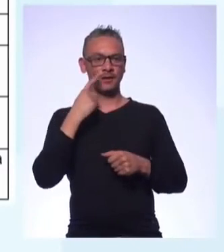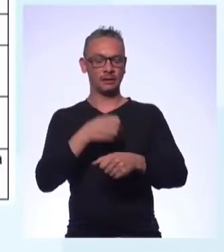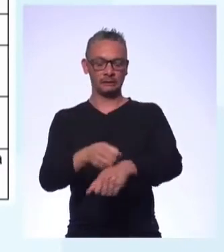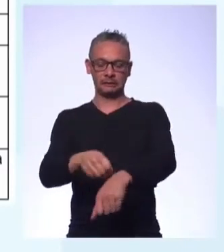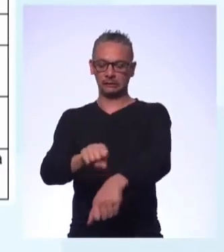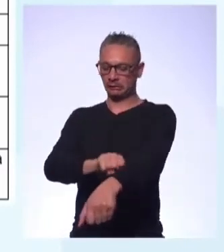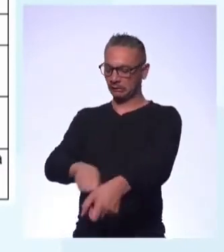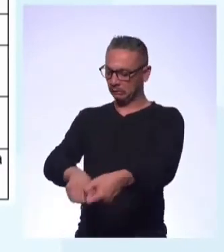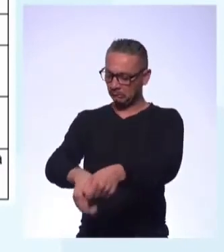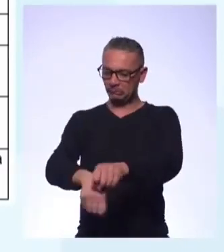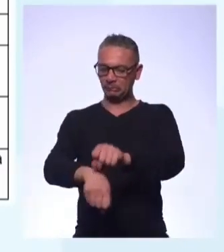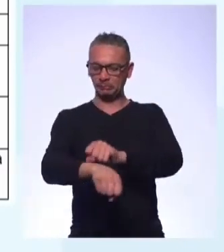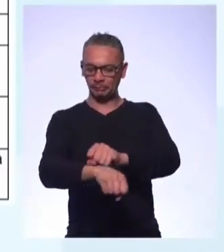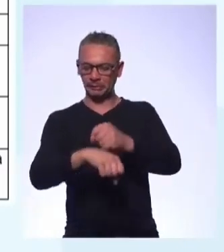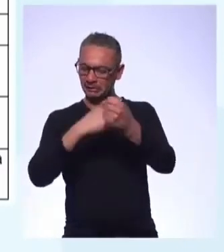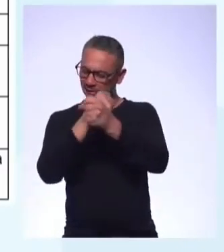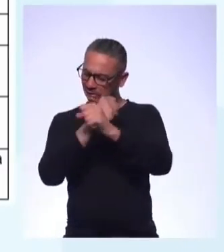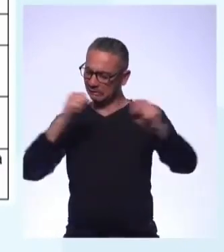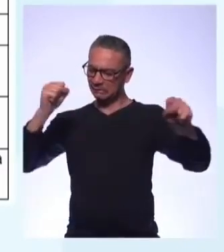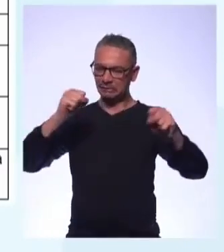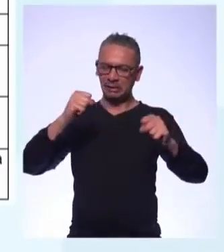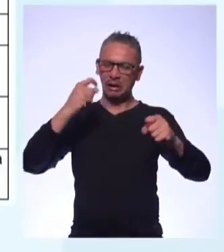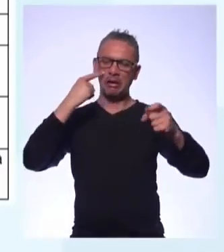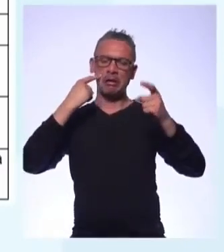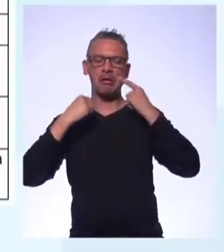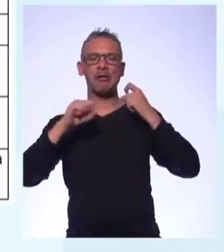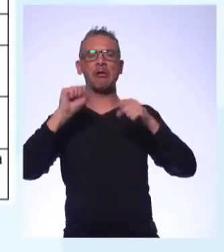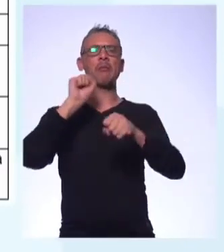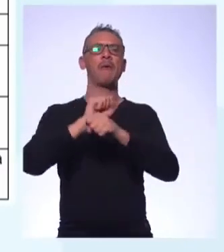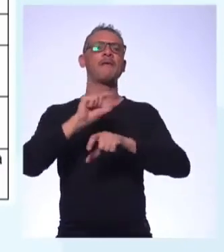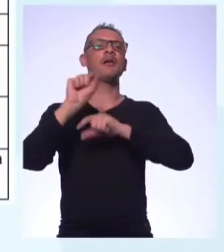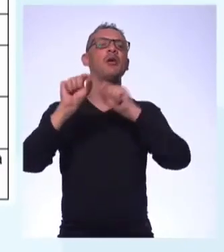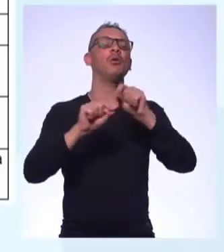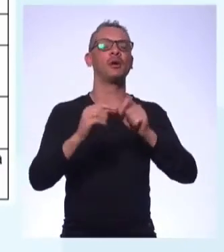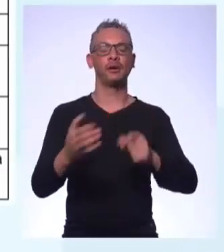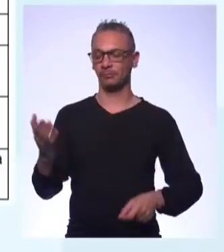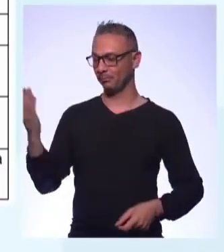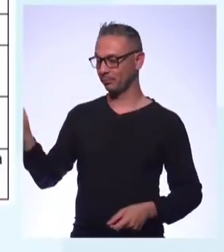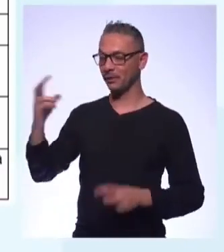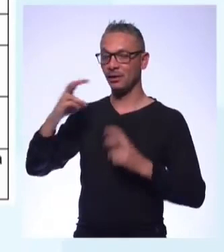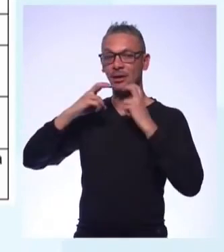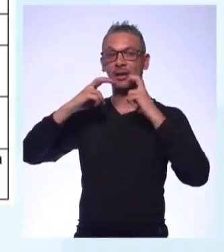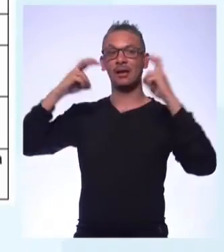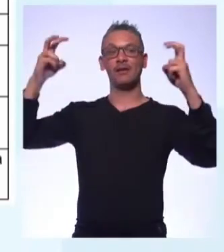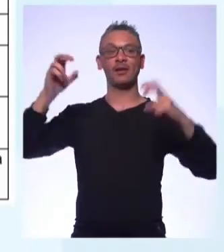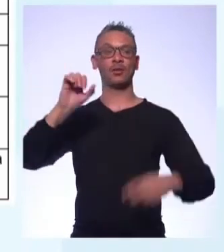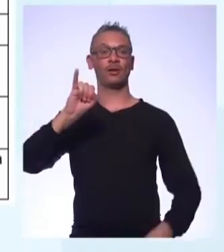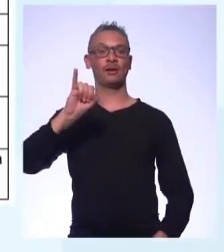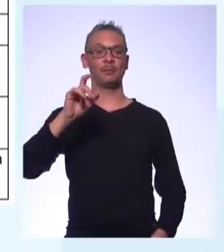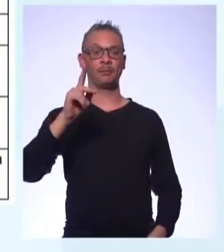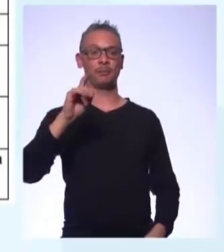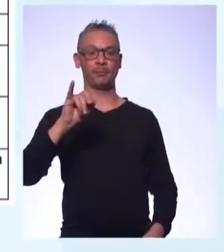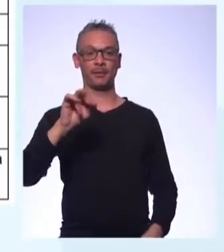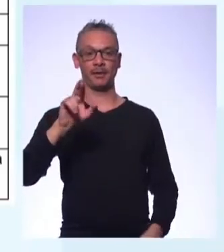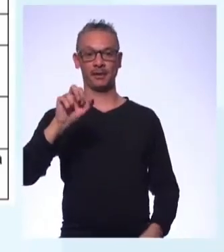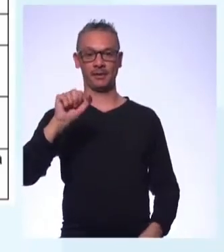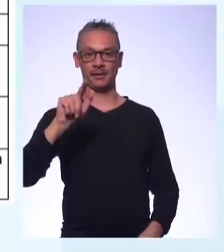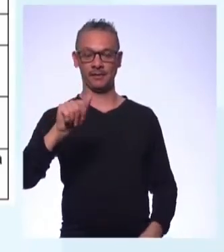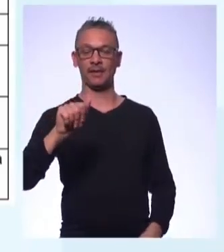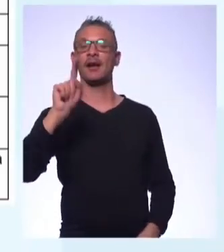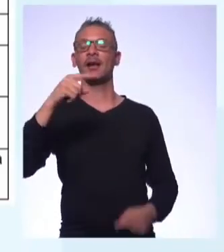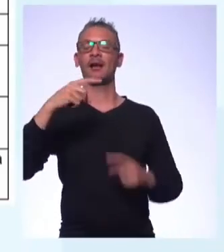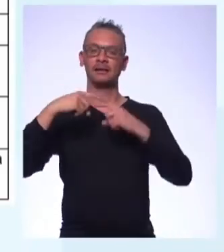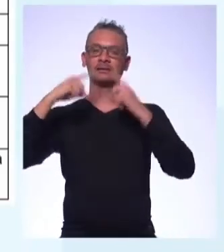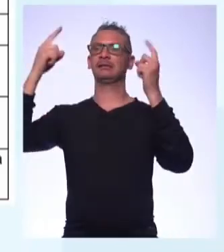parar de chorar, livrar-se dos pesos inúteis, o que é isso? É o grito do Ipiranga. O grito do Ipiranga é a